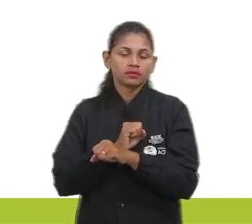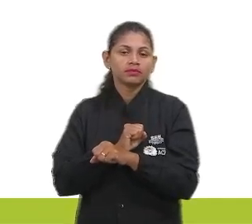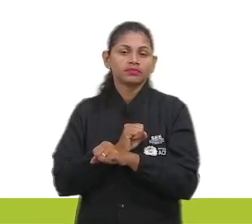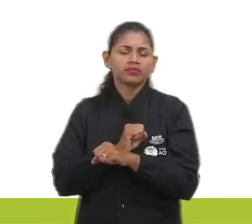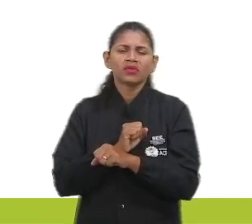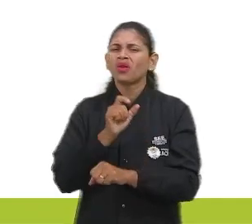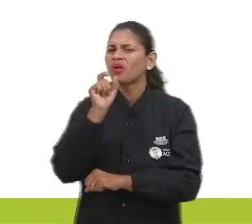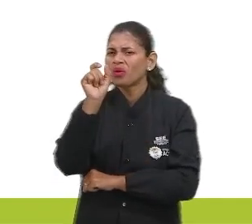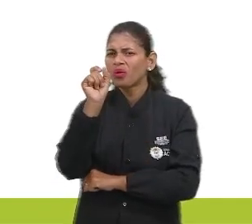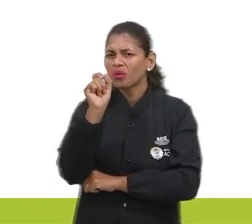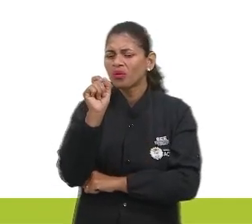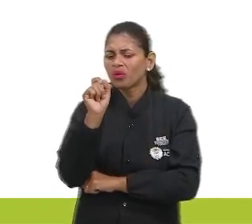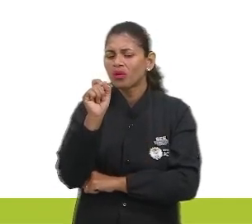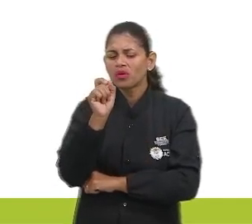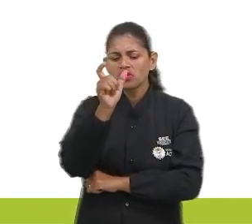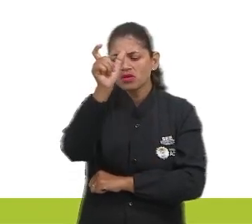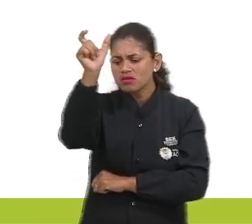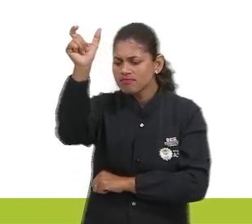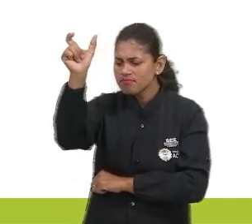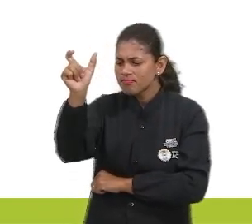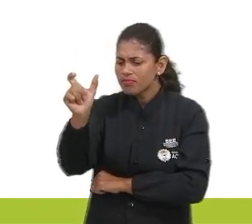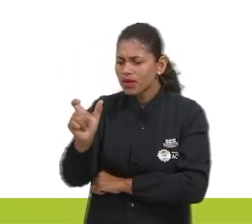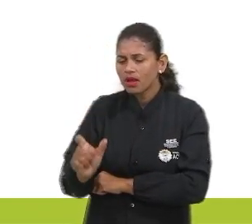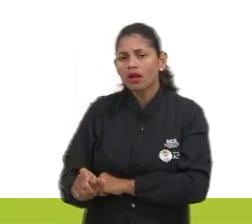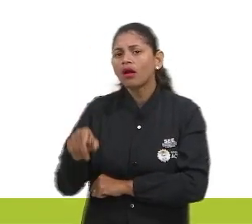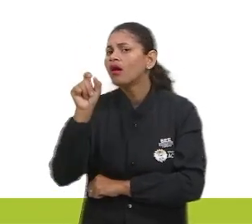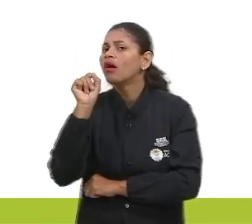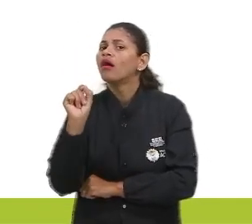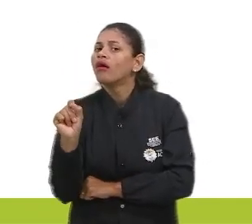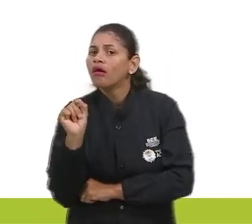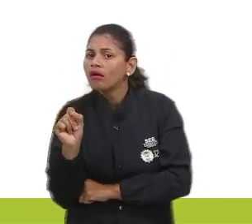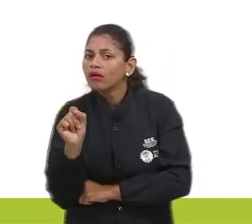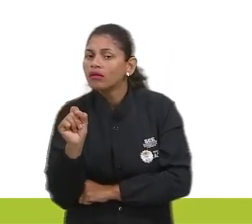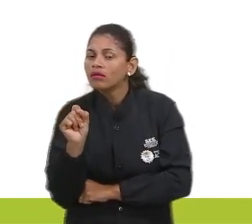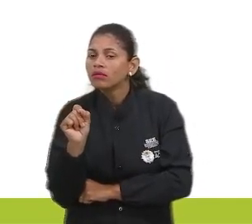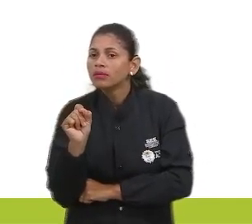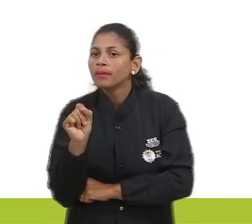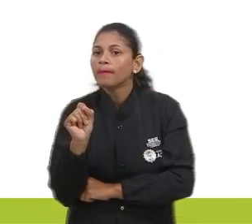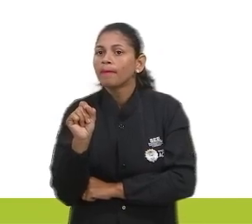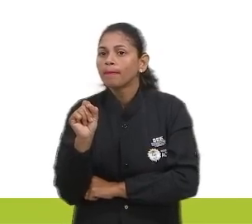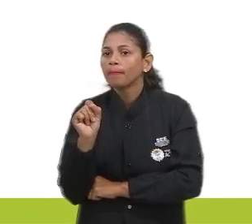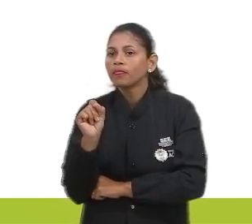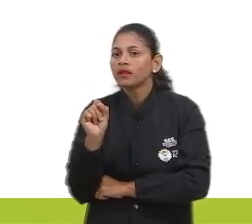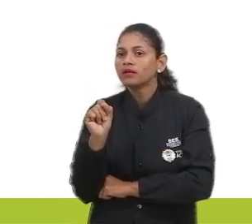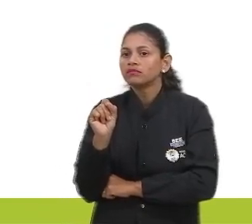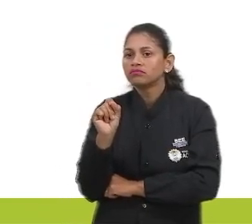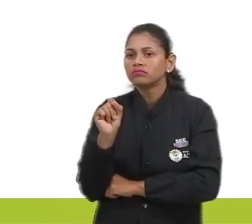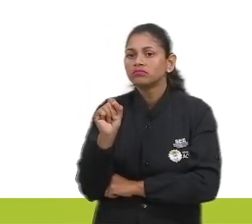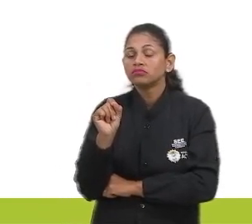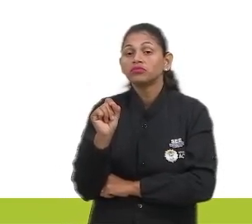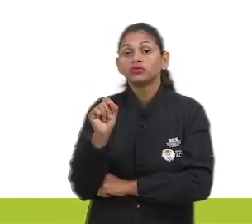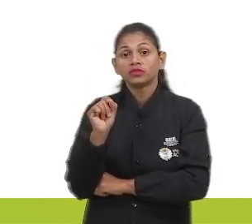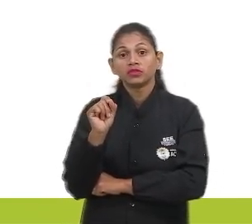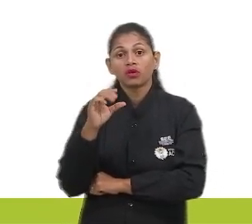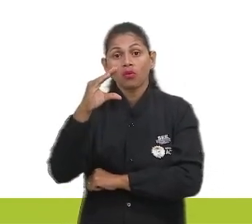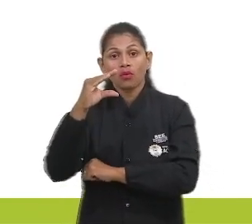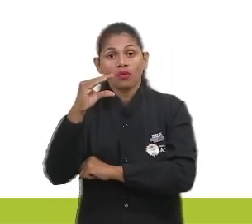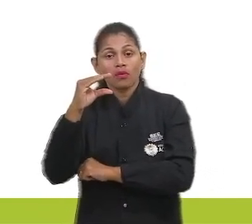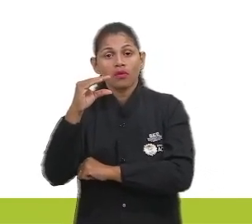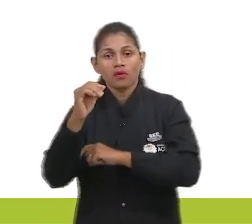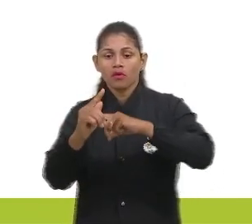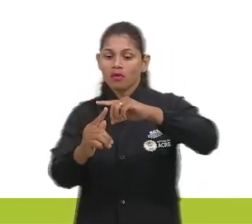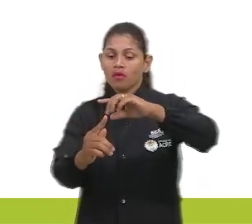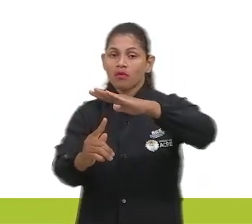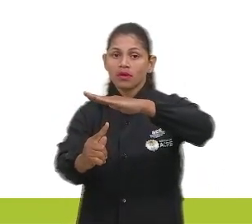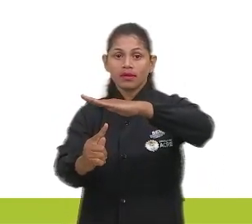Né? Assim, olhando sem ação, a gente consegue identificar apenas que são clientes, né, aqui dessa